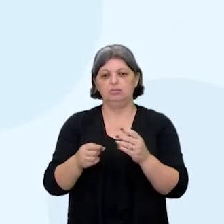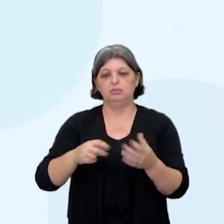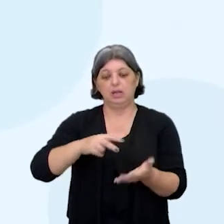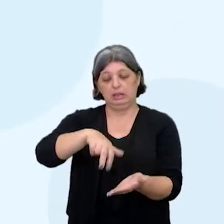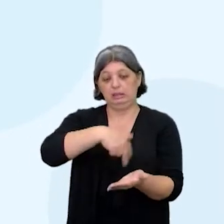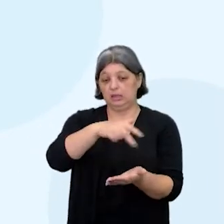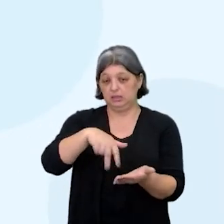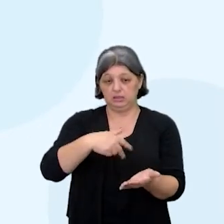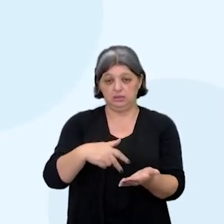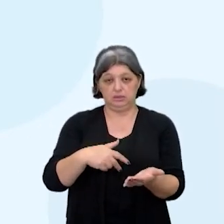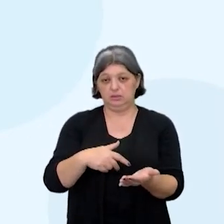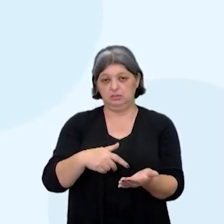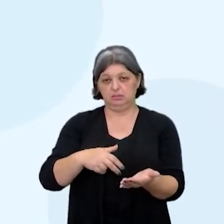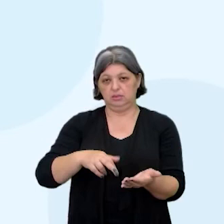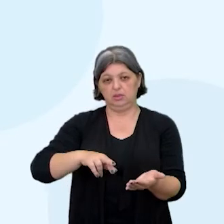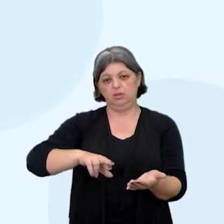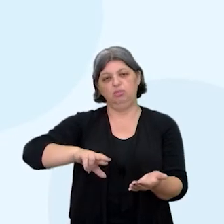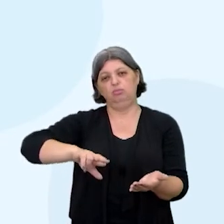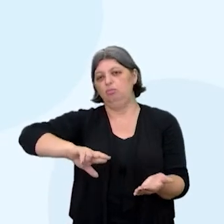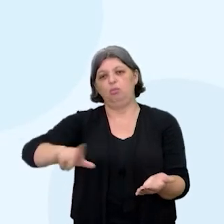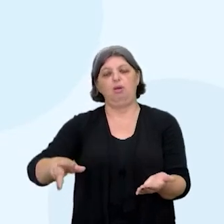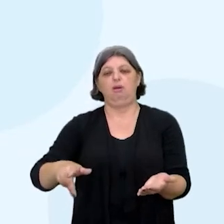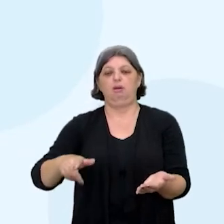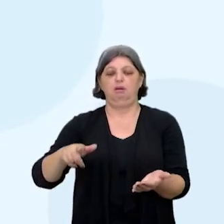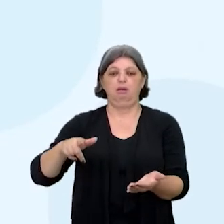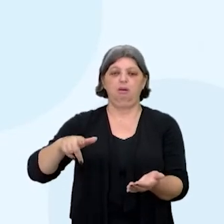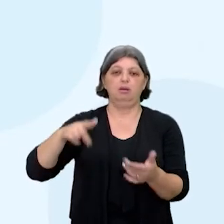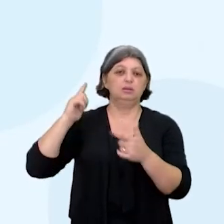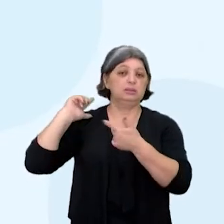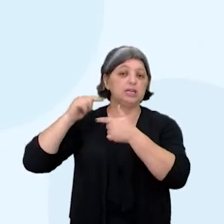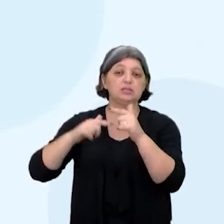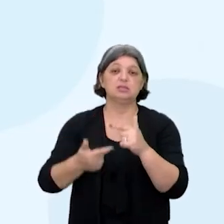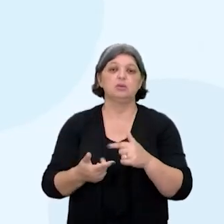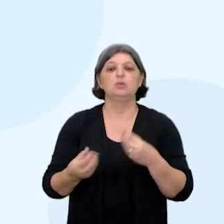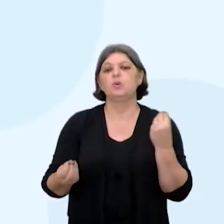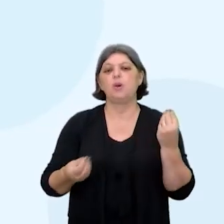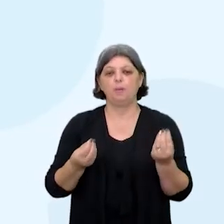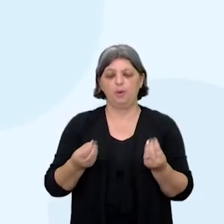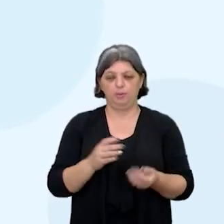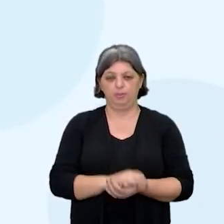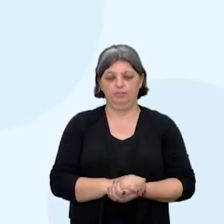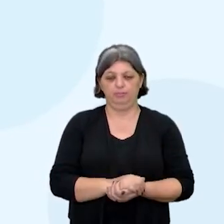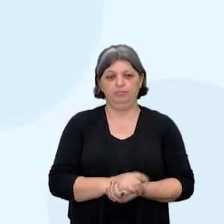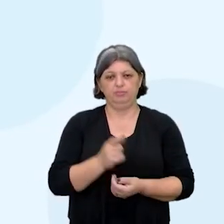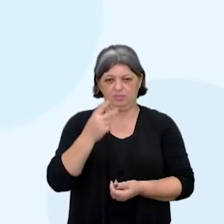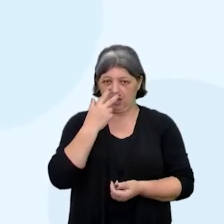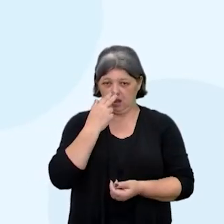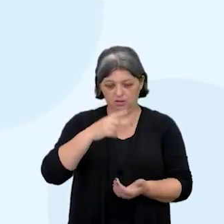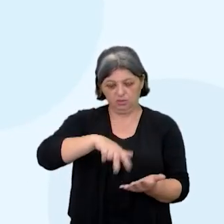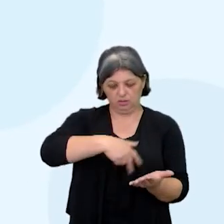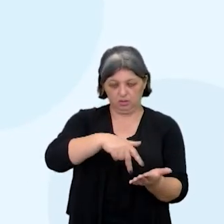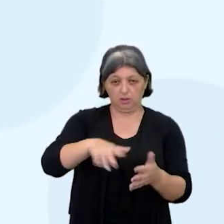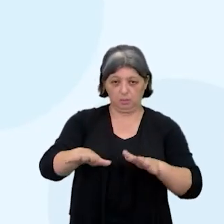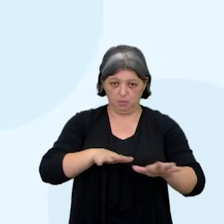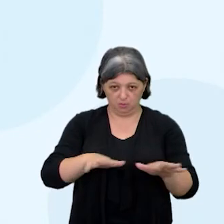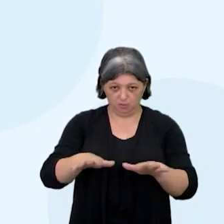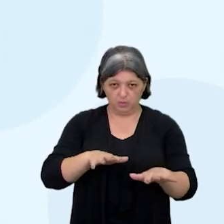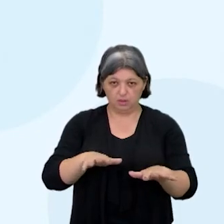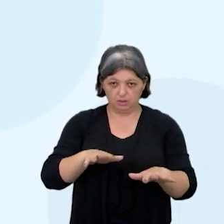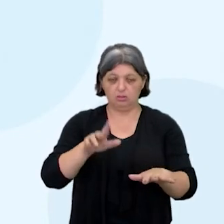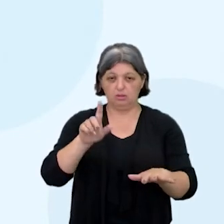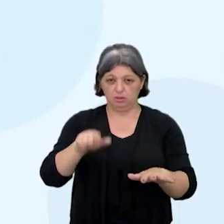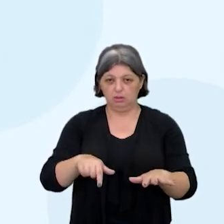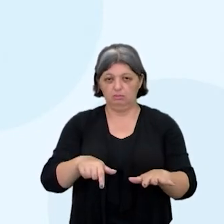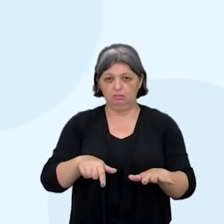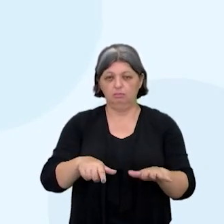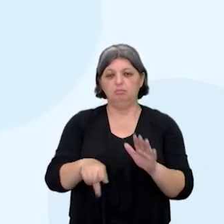são danças não tradicionais? E sobre a questão da dança, você acha que os movimentos nas danças, de modo geral,